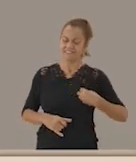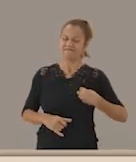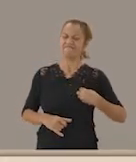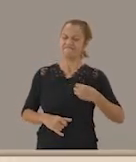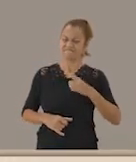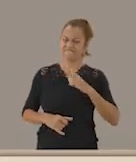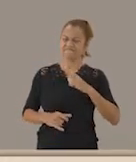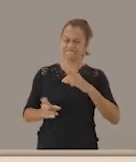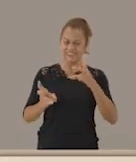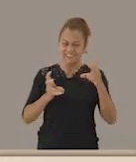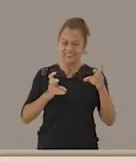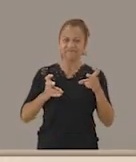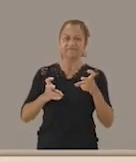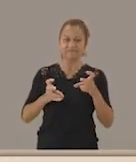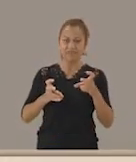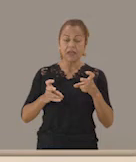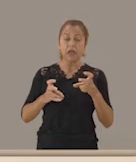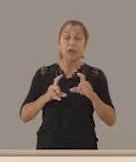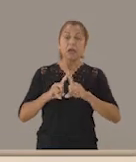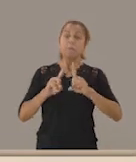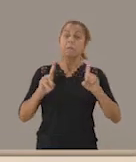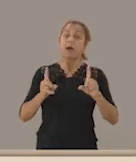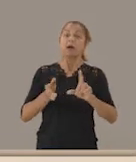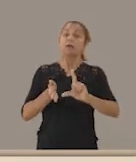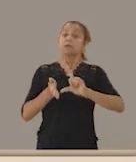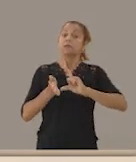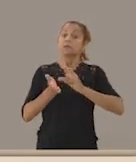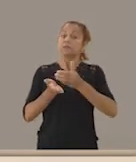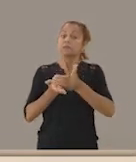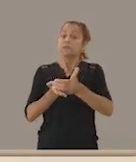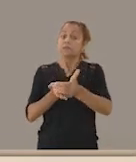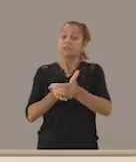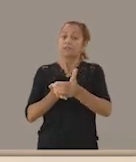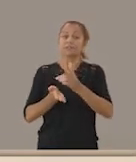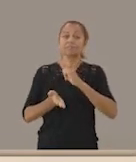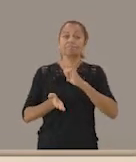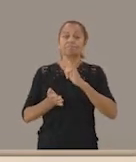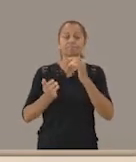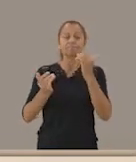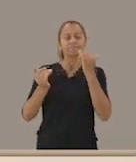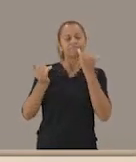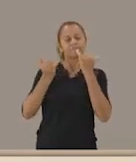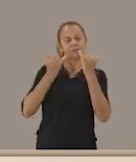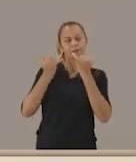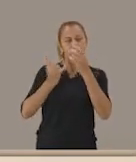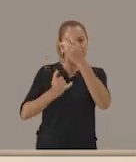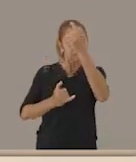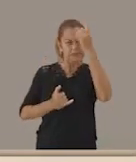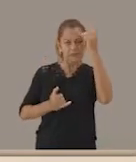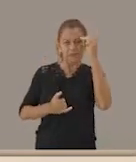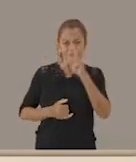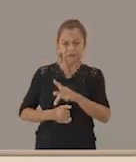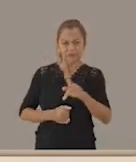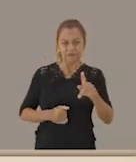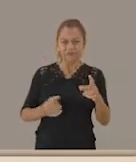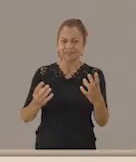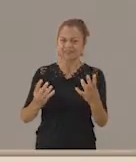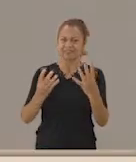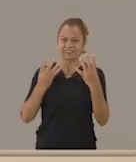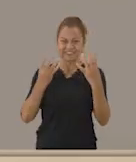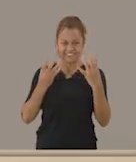começar, preciso passar algumas informações aos professores e professoras que estiverem nos